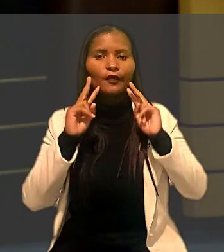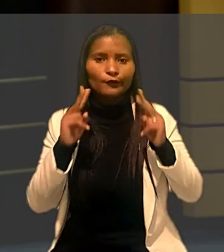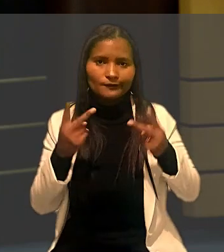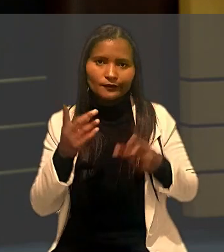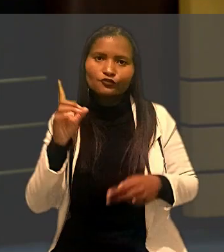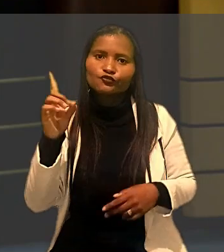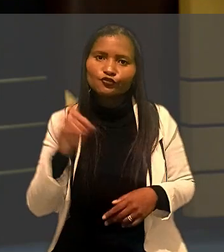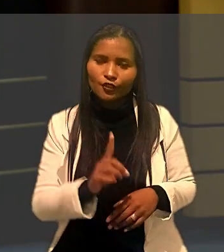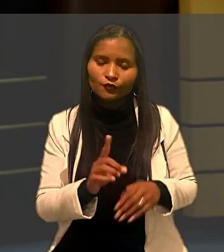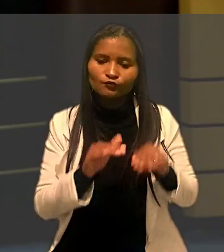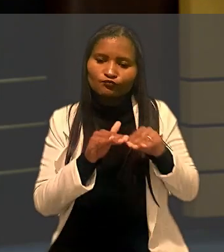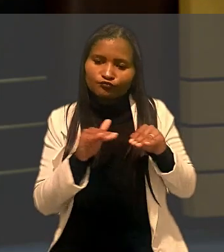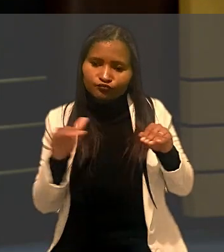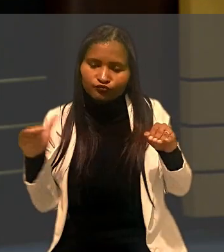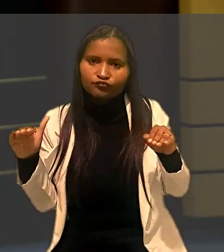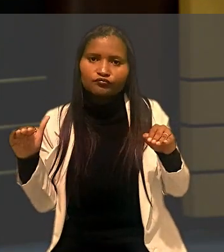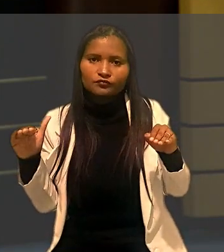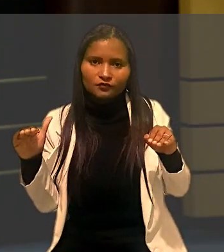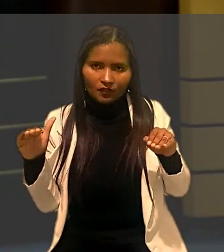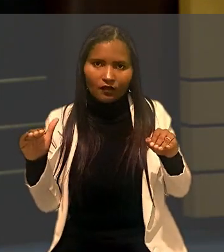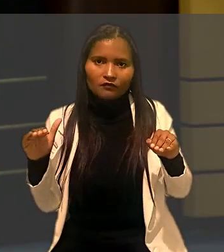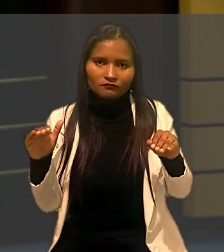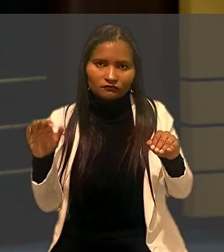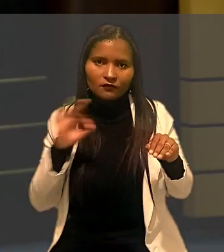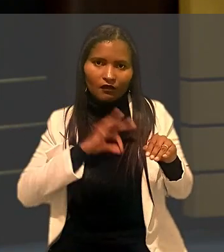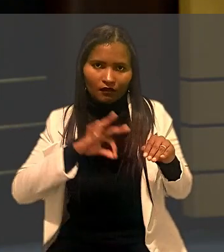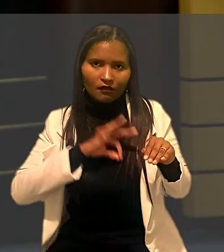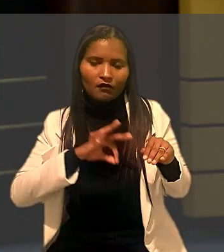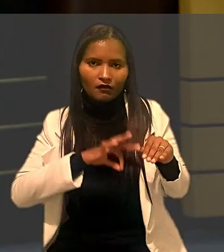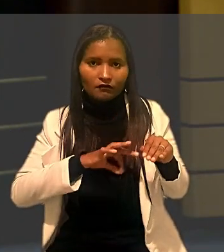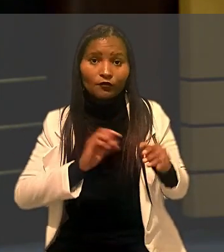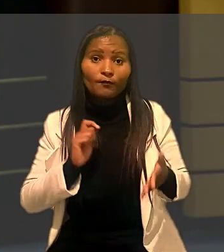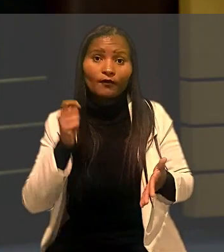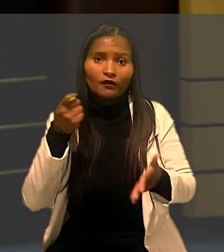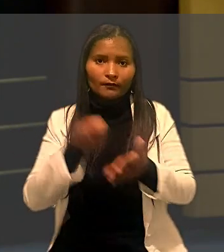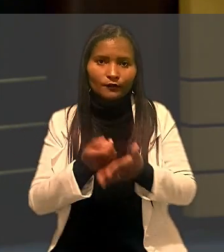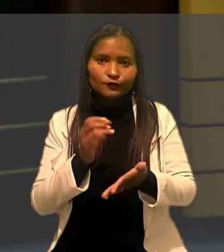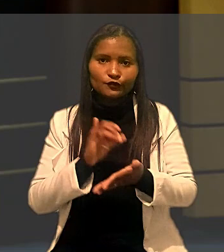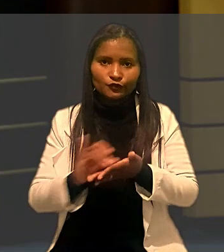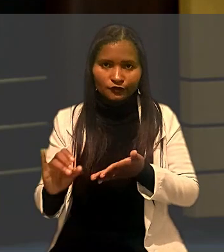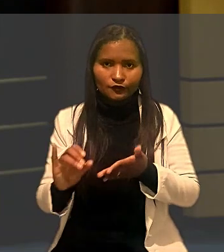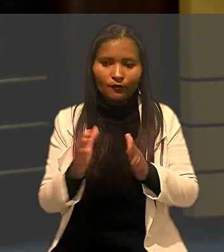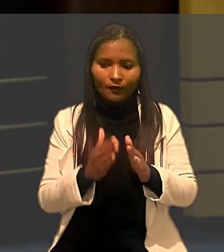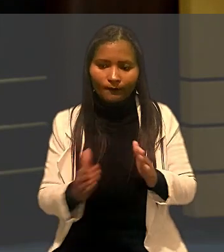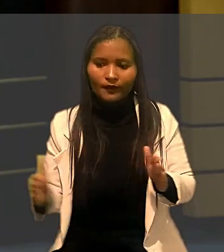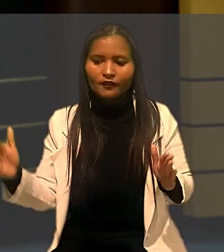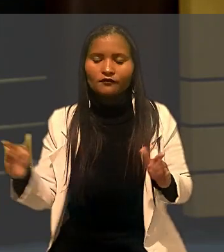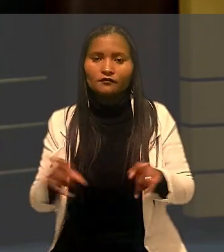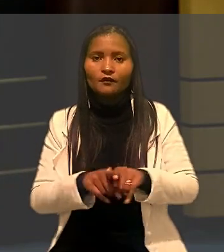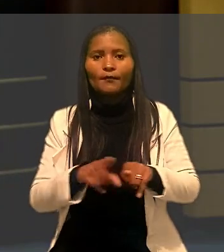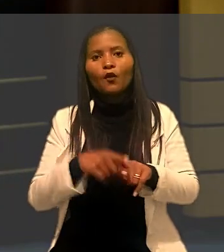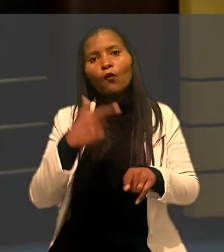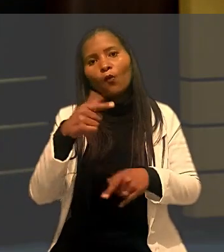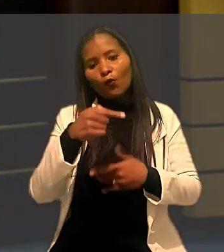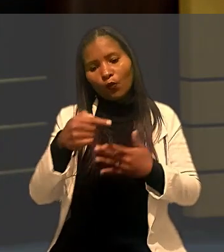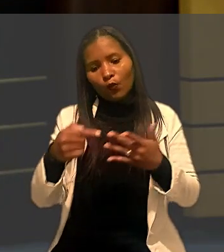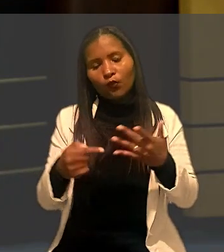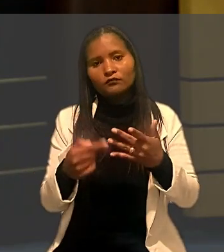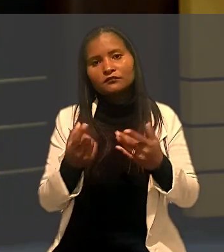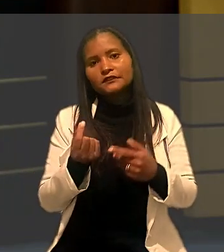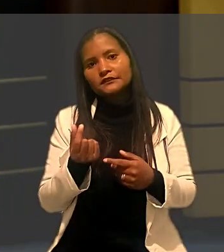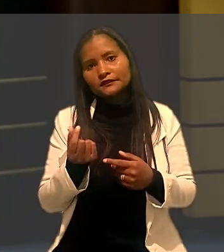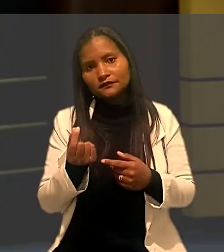o reconhecimento do direito à estabilidade e o pagamento da indenização correspondente ao período, além de outras